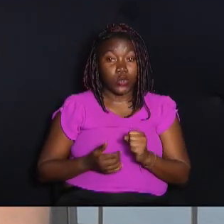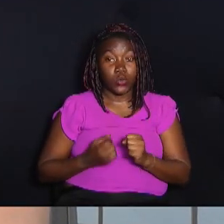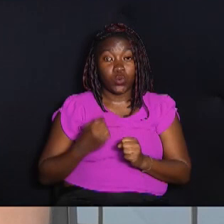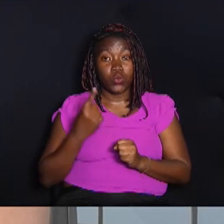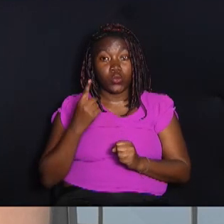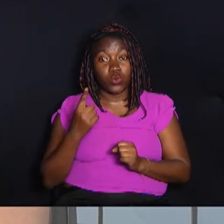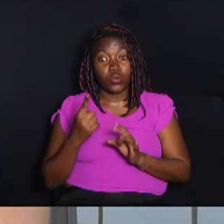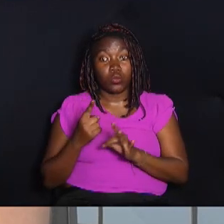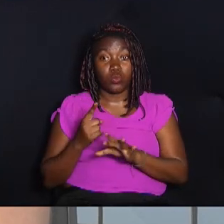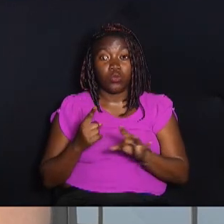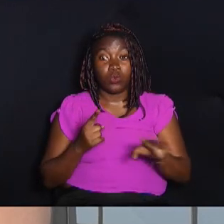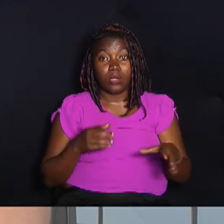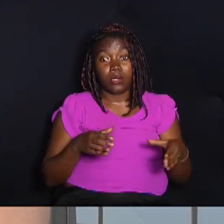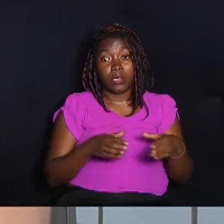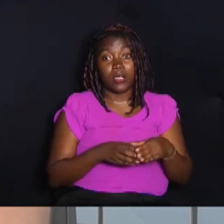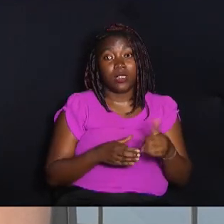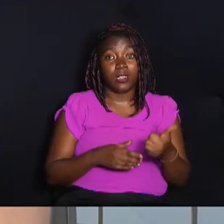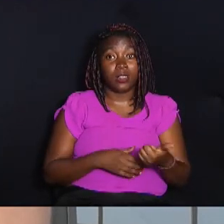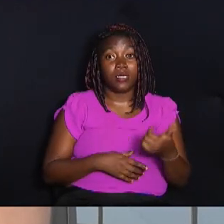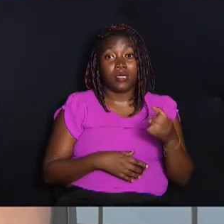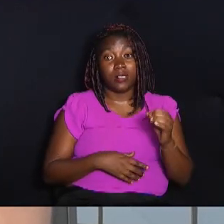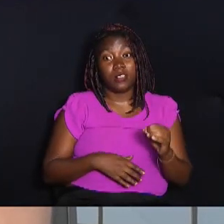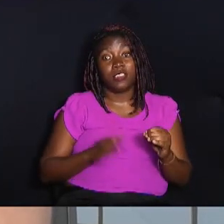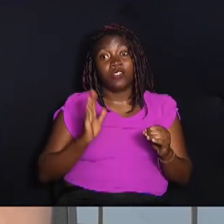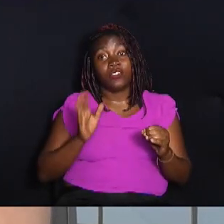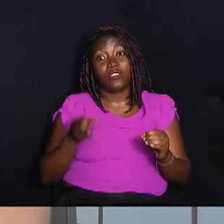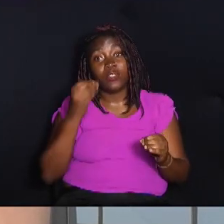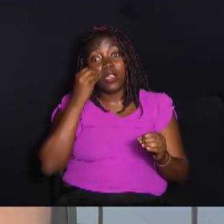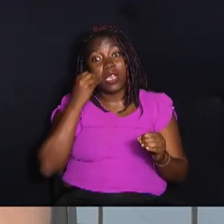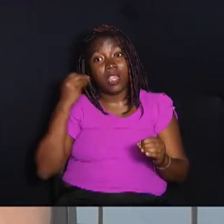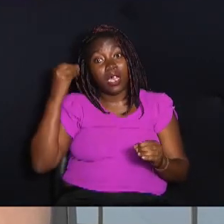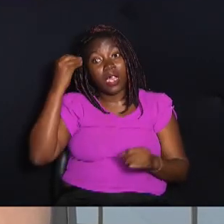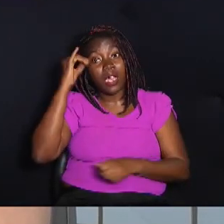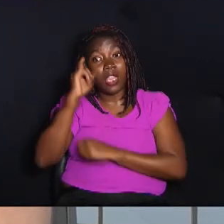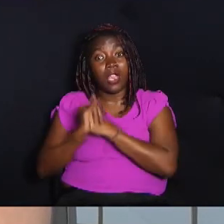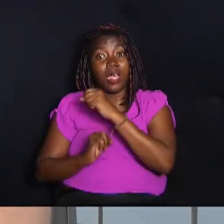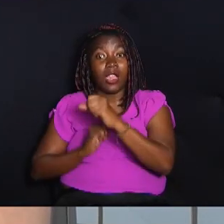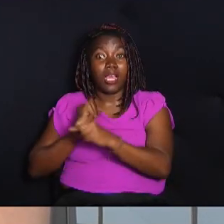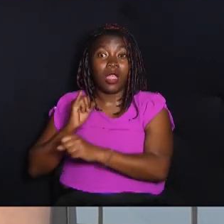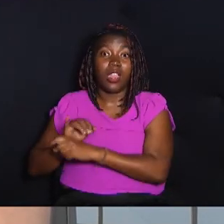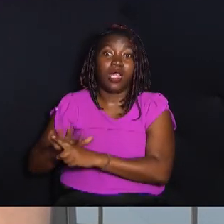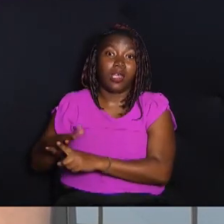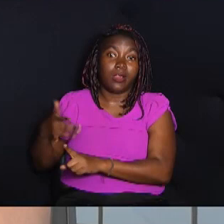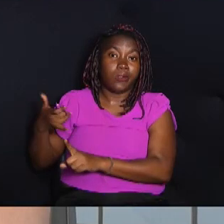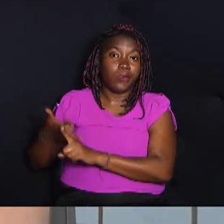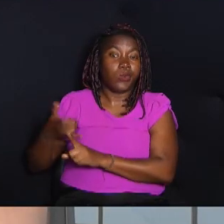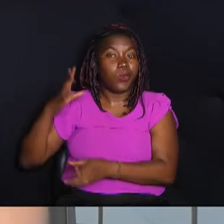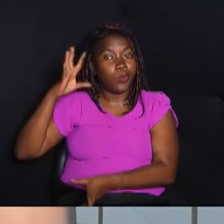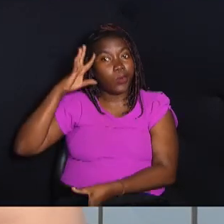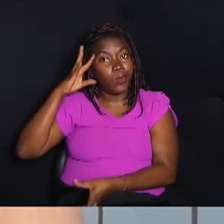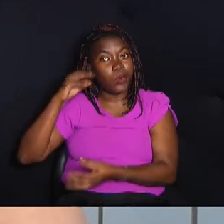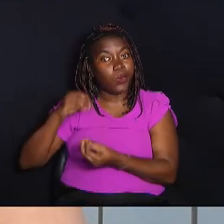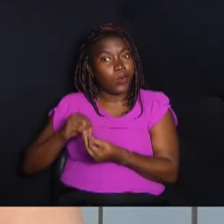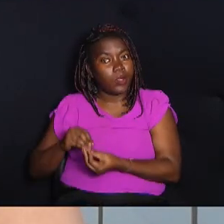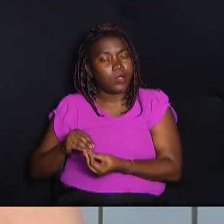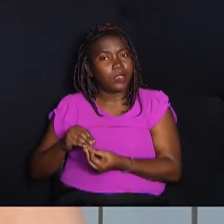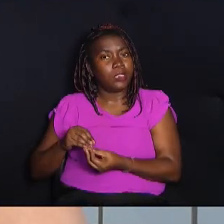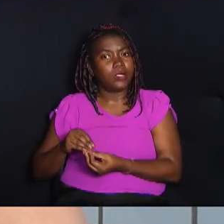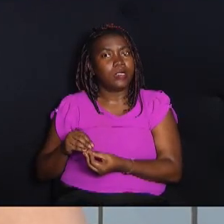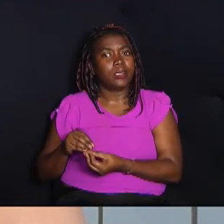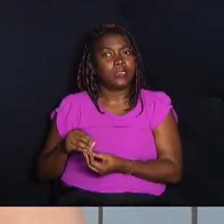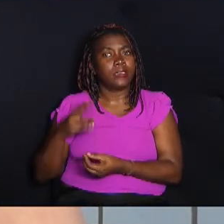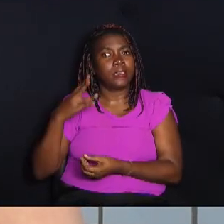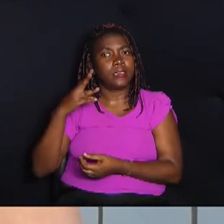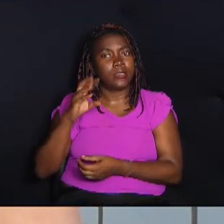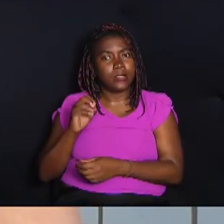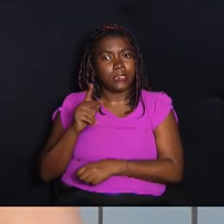10 adolescentes já viveram ciberbullying. Né? Considerando em 30 países, pesquisas feitas